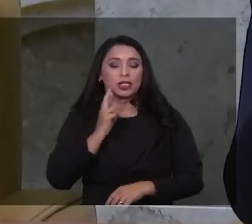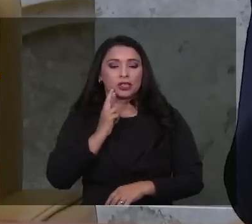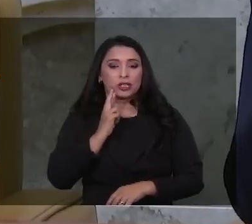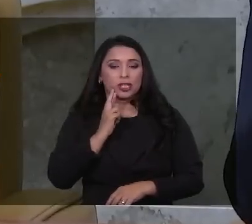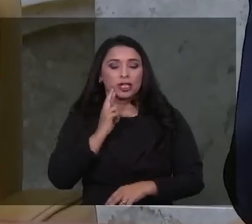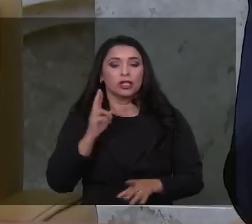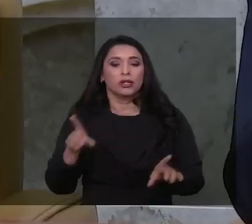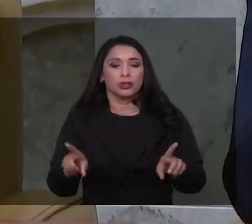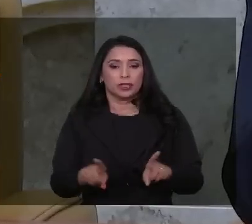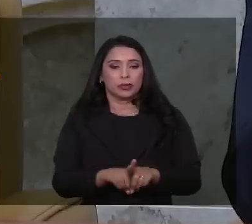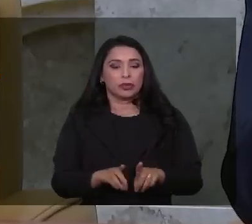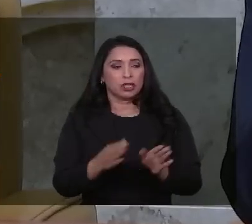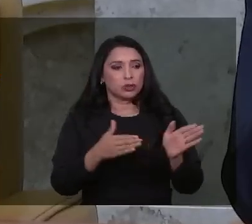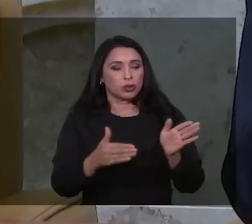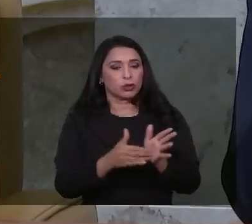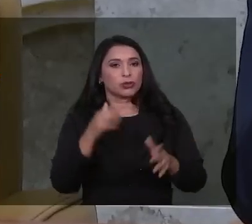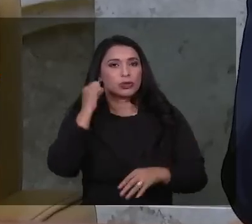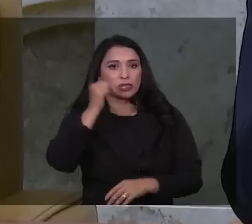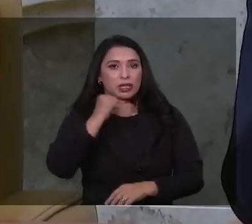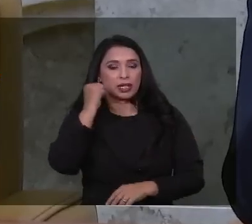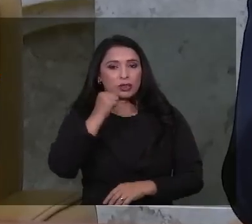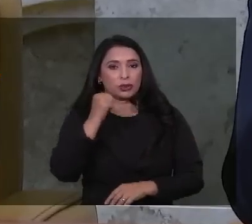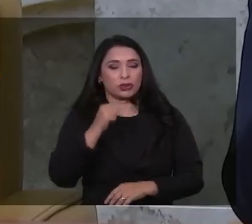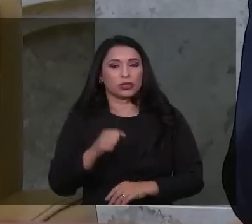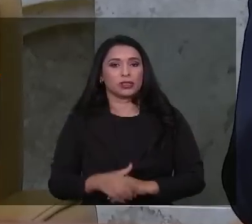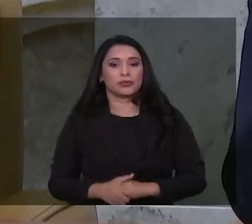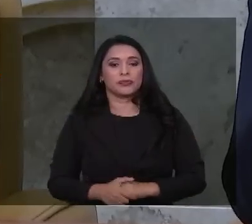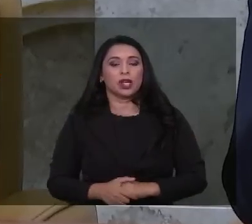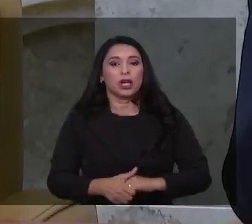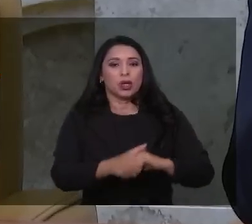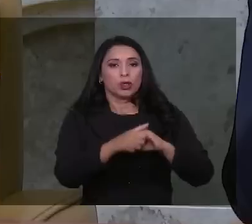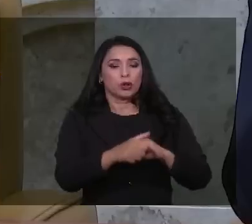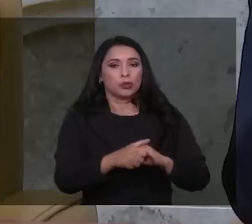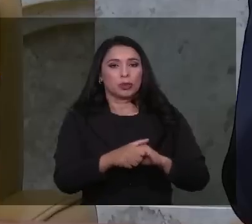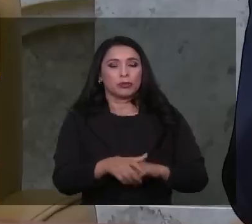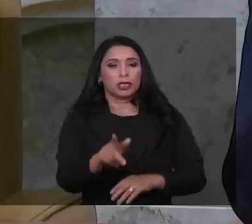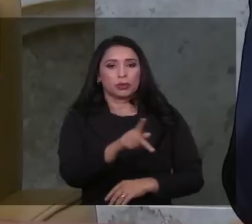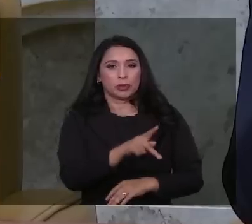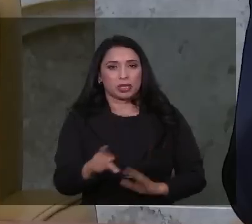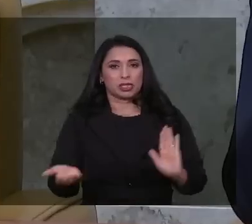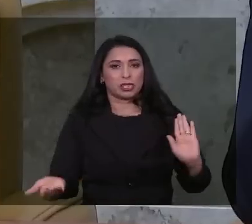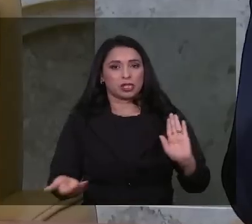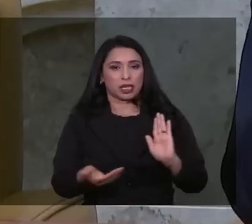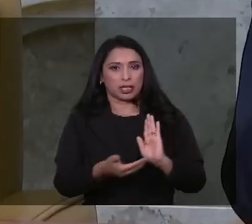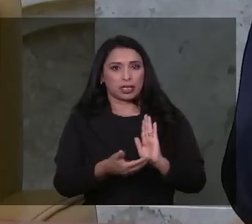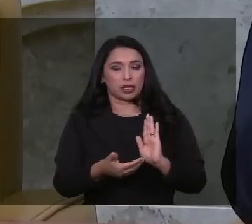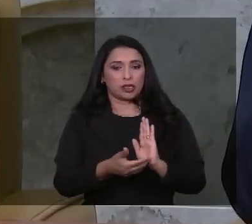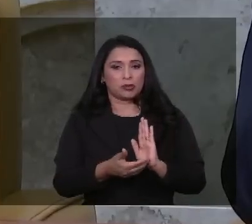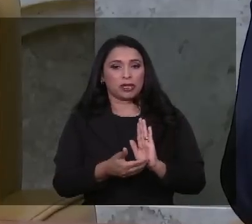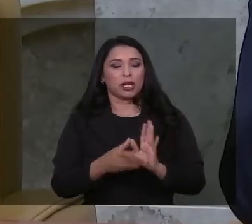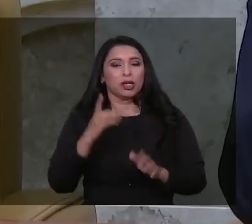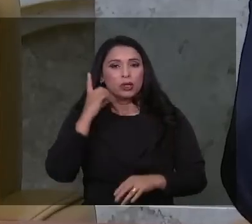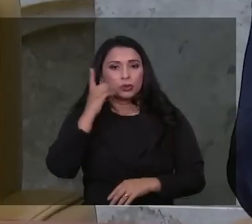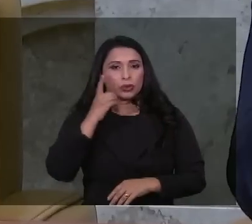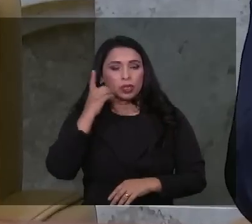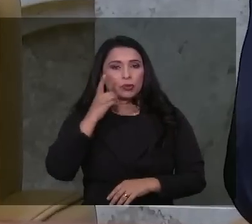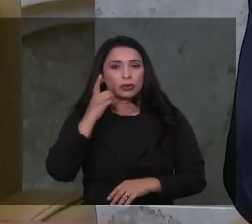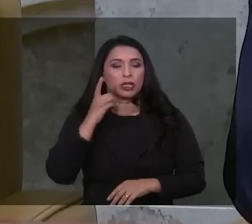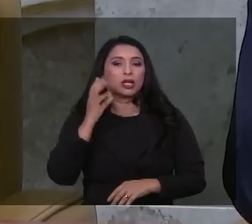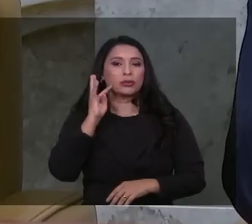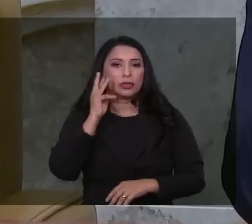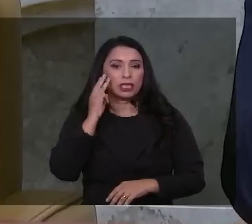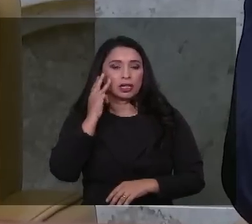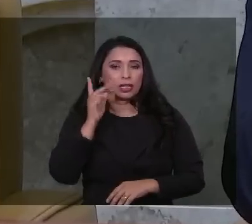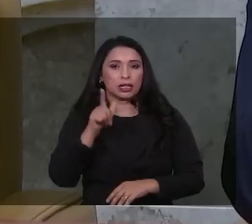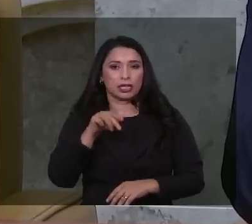os senadores da República. O excelentíssimo senhor presidente da Câmara dos Deputados, deputado federal Arthur Lira, na pessoa